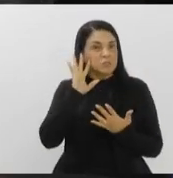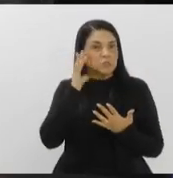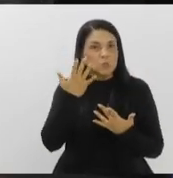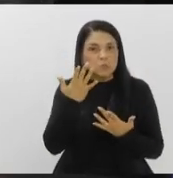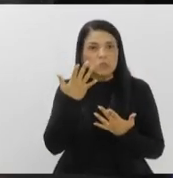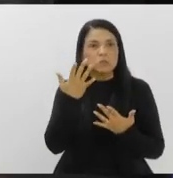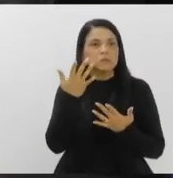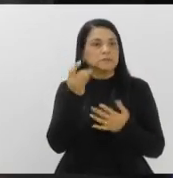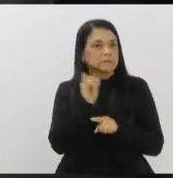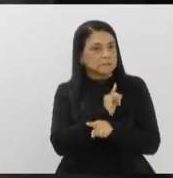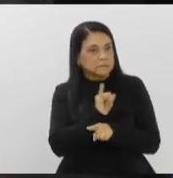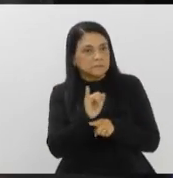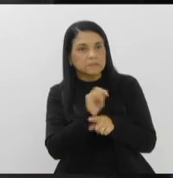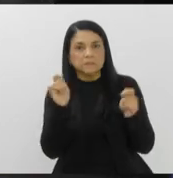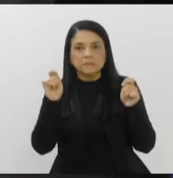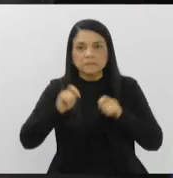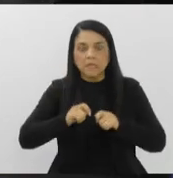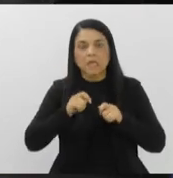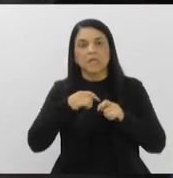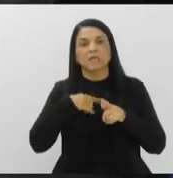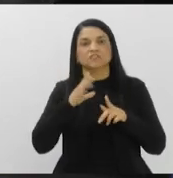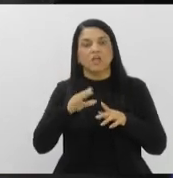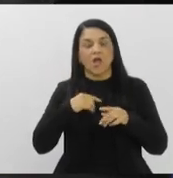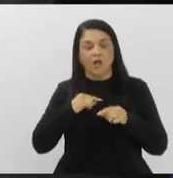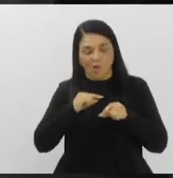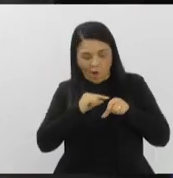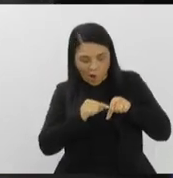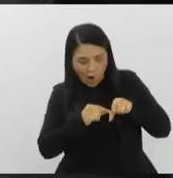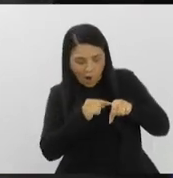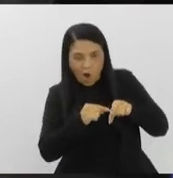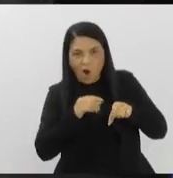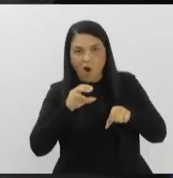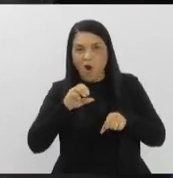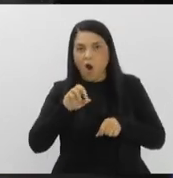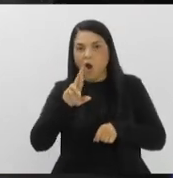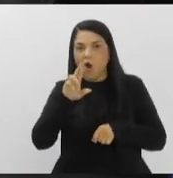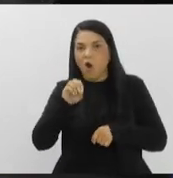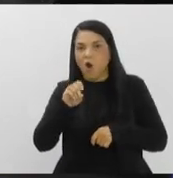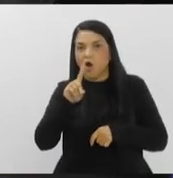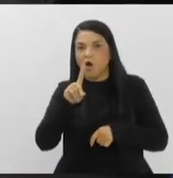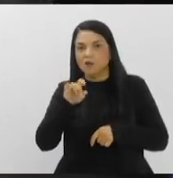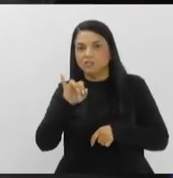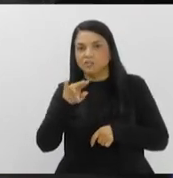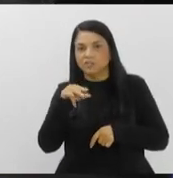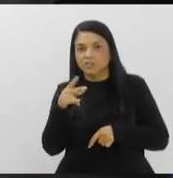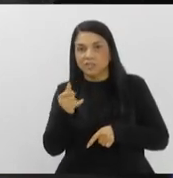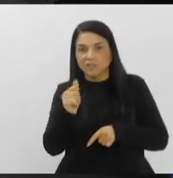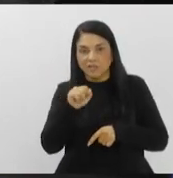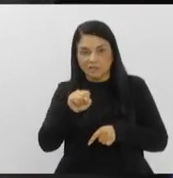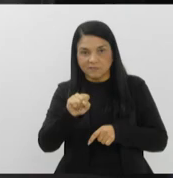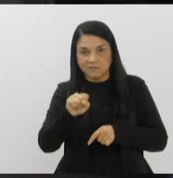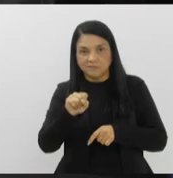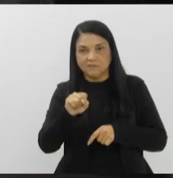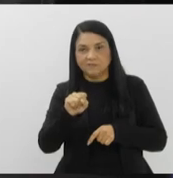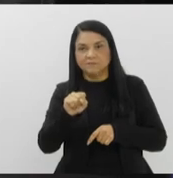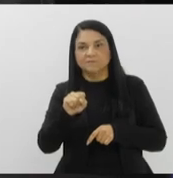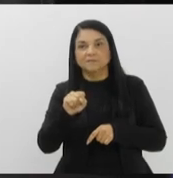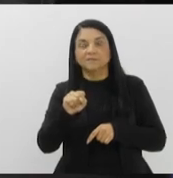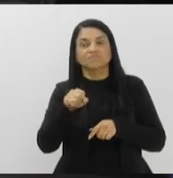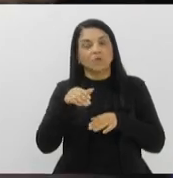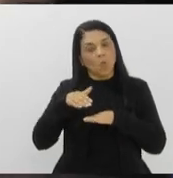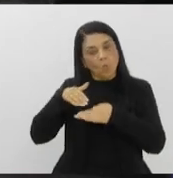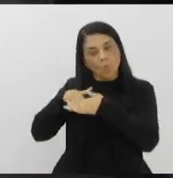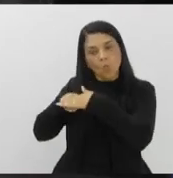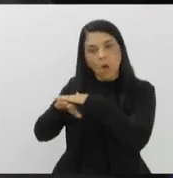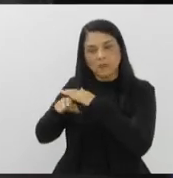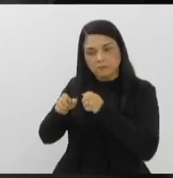possíveis, foram viabilizadas. Elas já tinham colocado rodinhas na barraca, porque, como elas não precisam ser desmontadas, bota a rodinha, que tem um galpão para guardar,